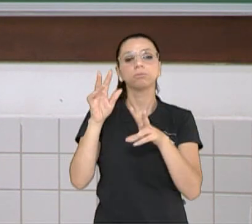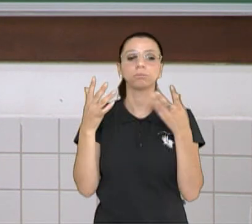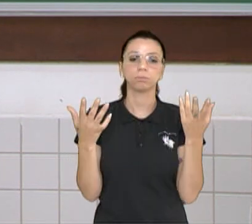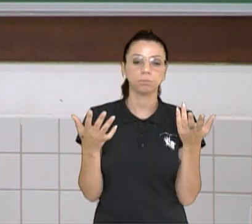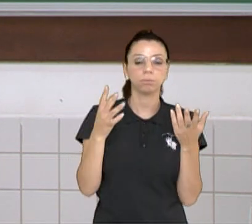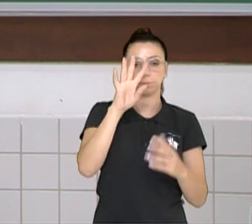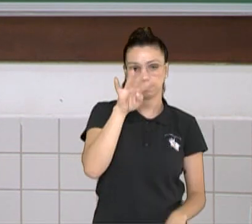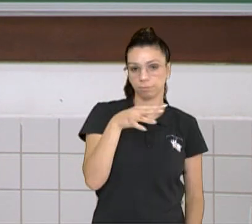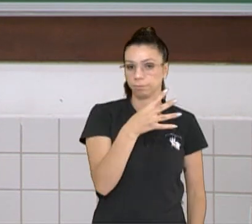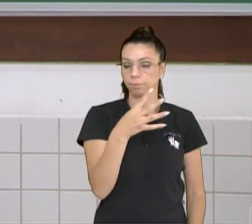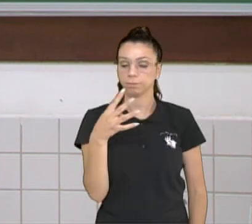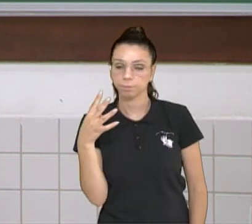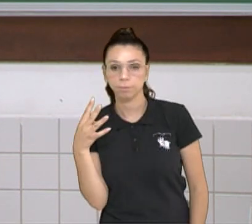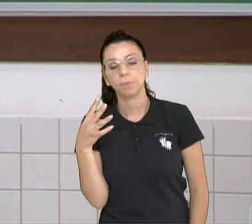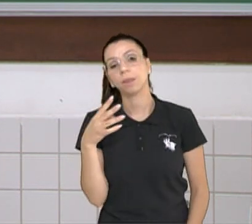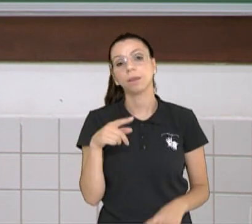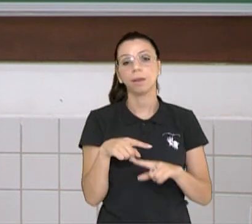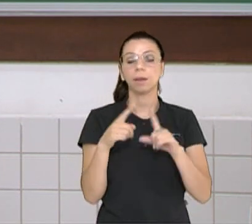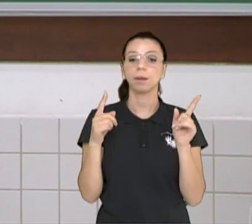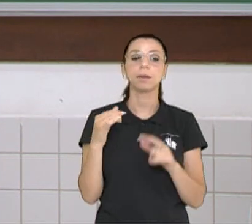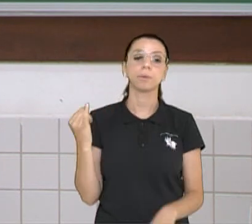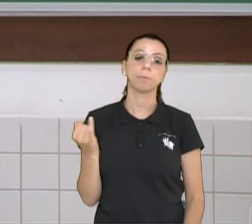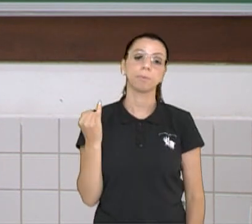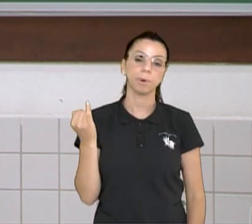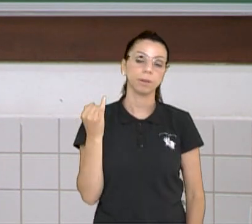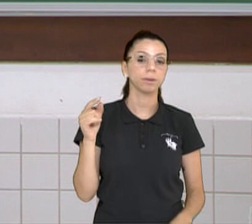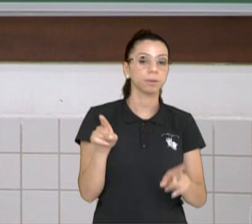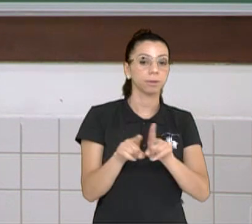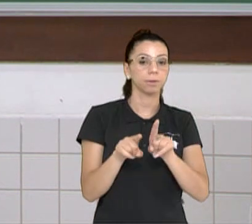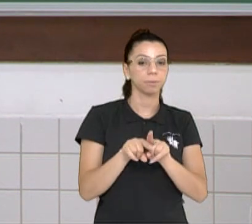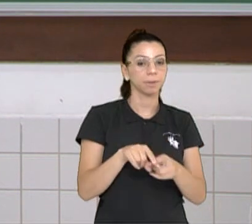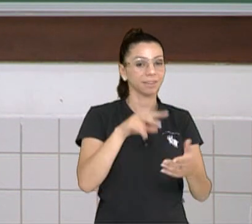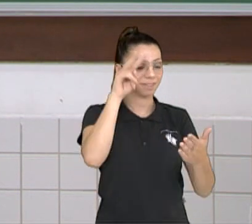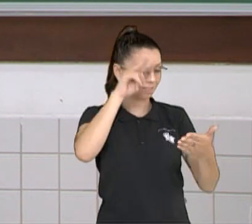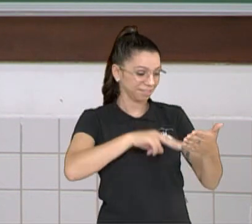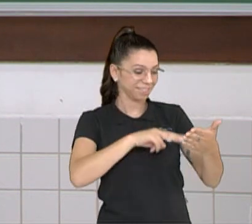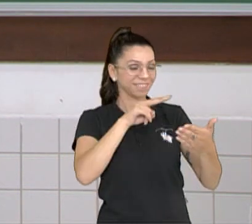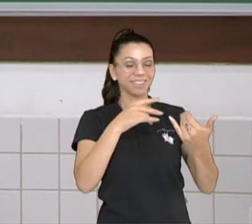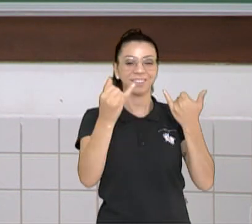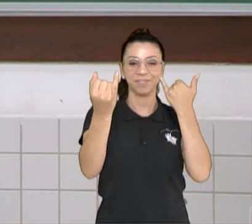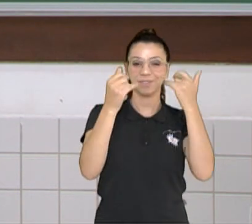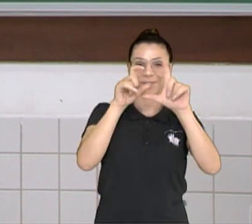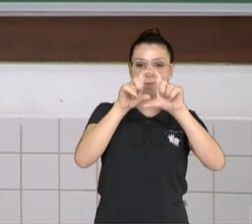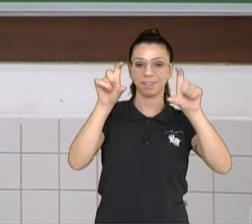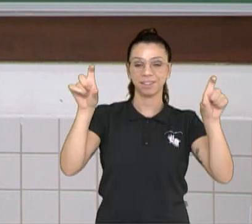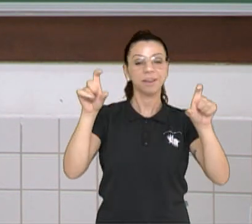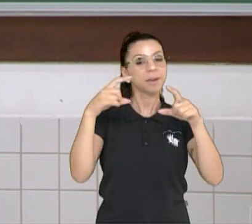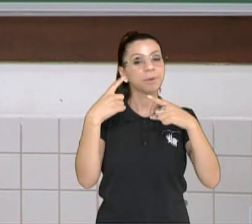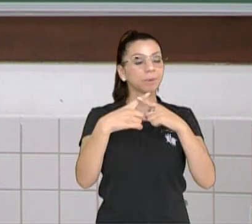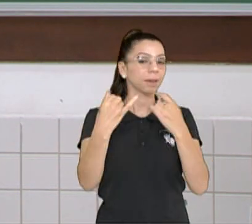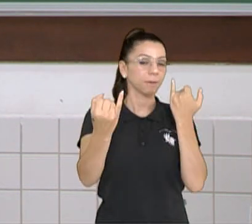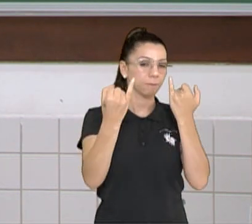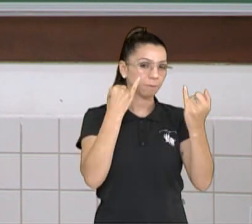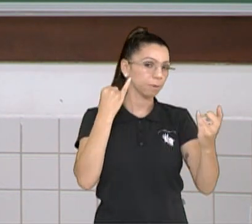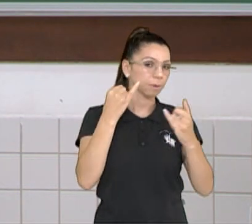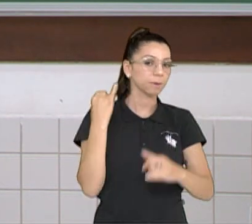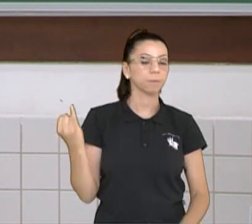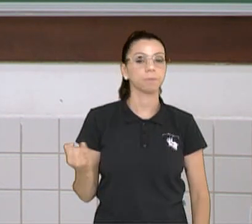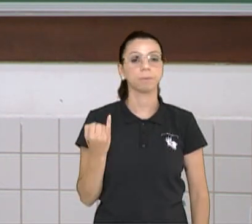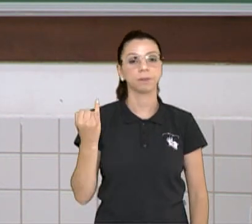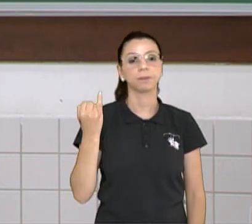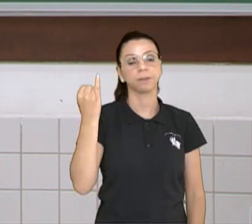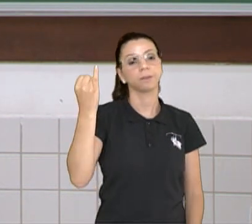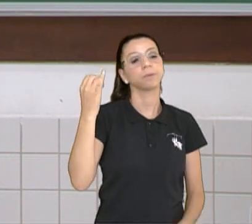da tabela e é muito importante também fazer a leitura do enunciado, tá, gente? Não deixem de ler o enunciado, que lá tinha informação importante para